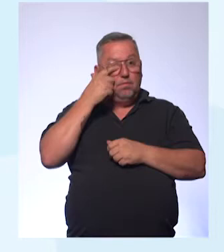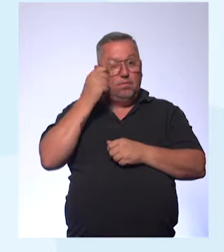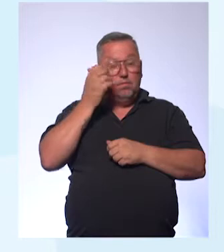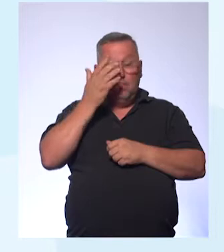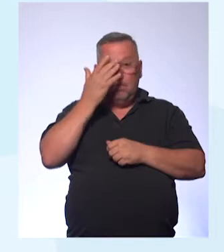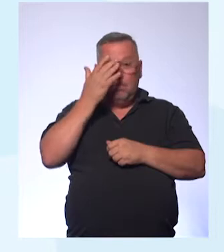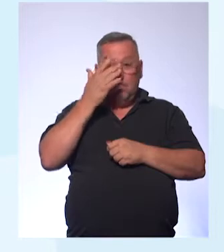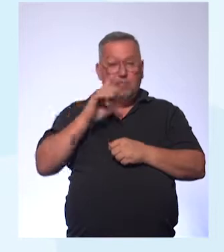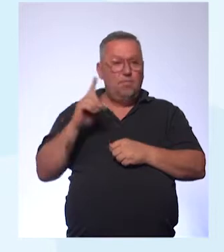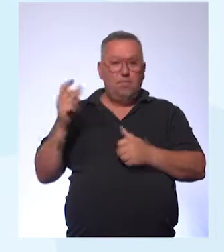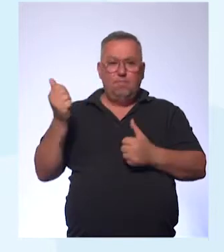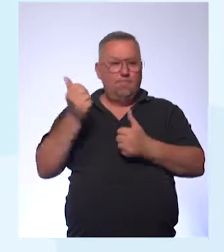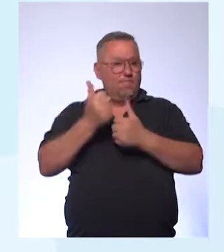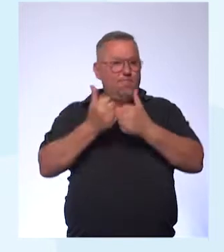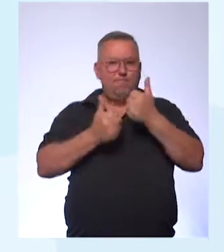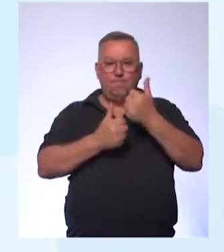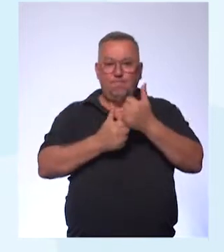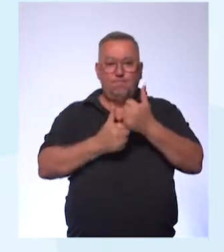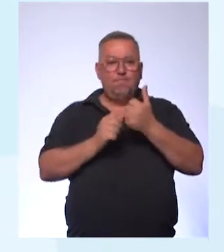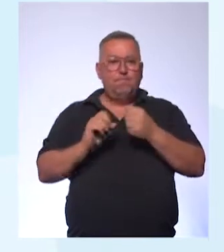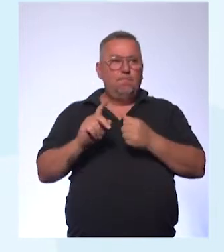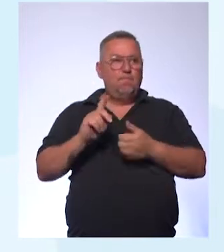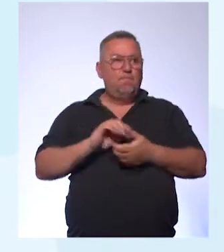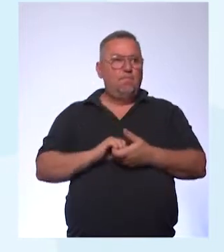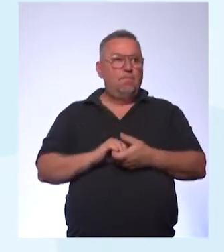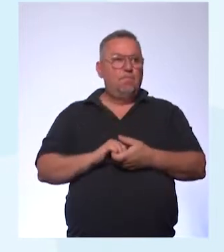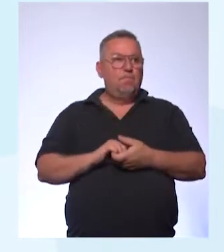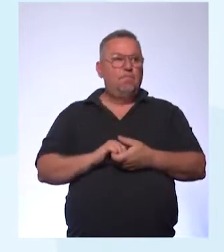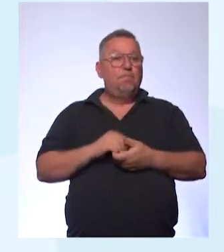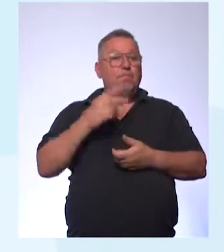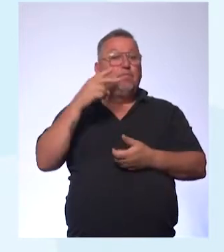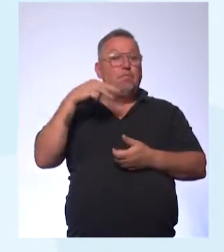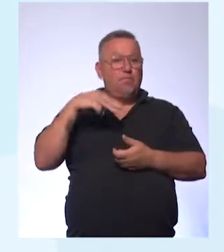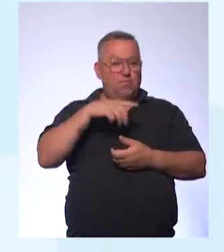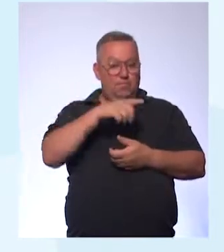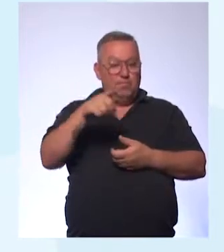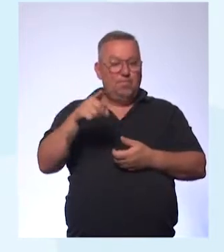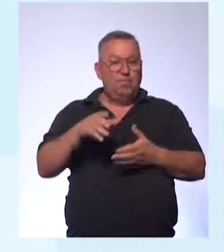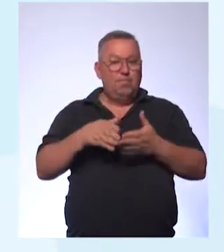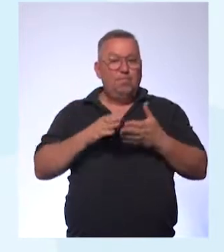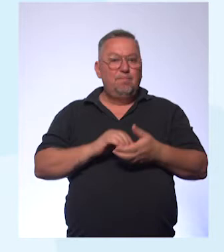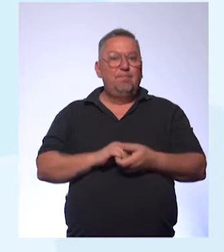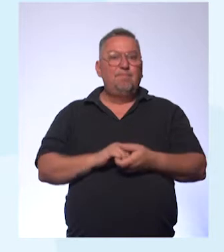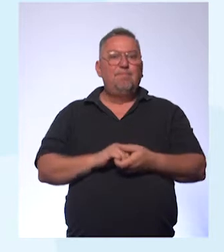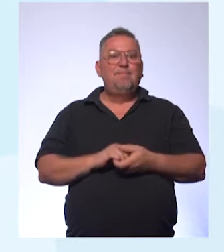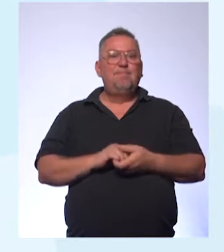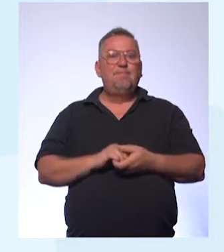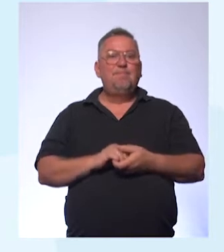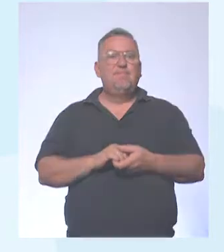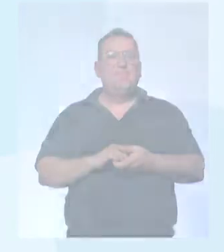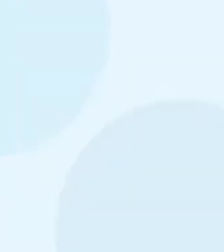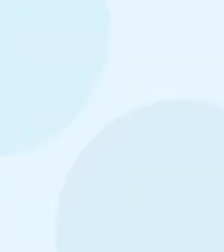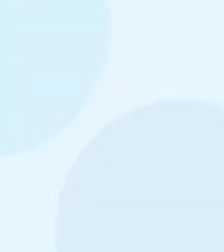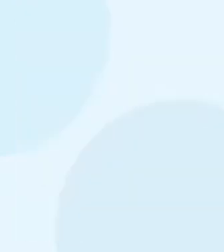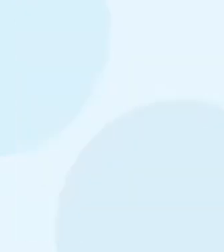das fontes não renováveis de energia. Tá bom? 2 minutinhos, por favor.